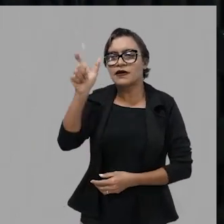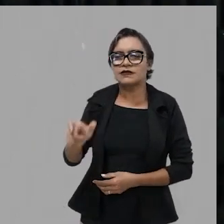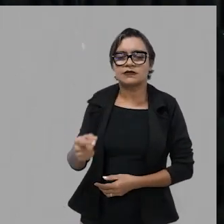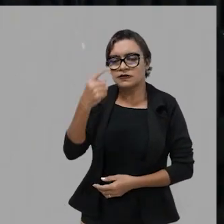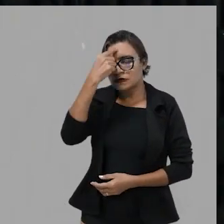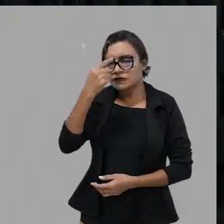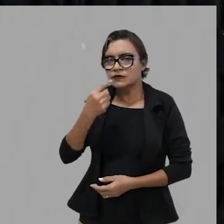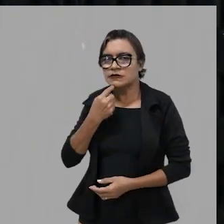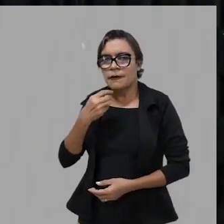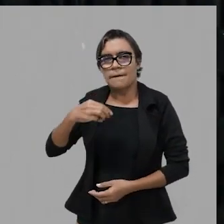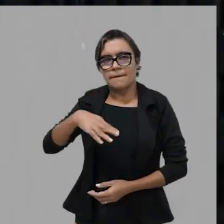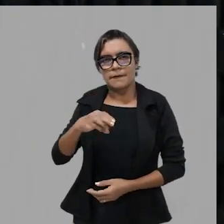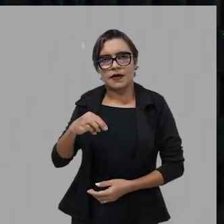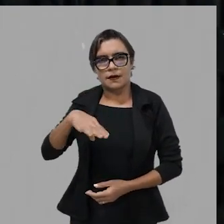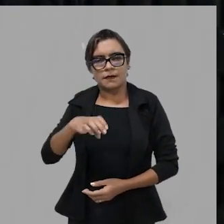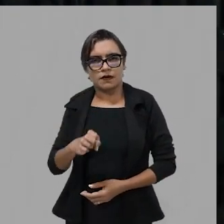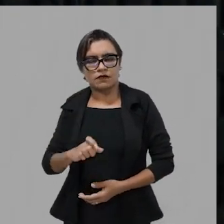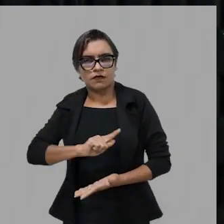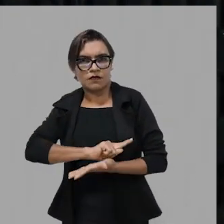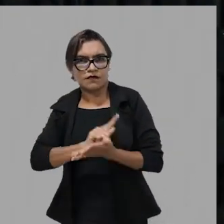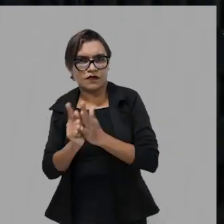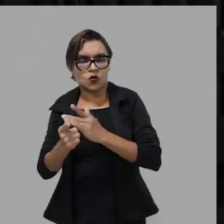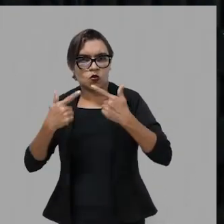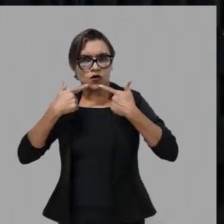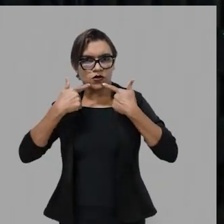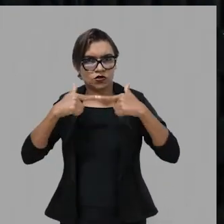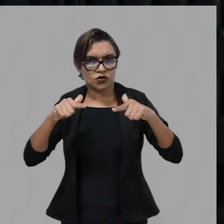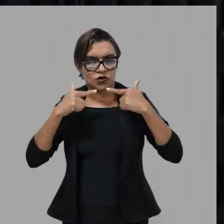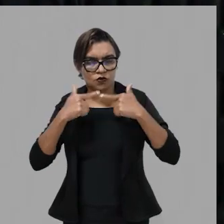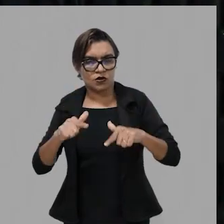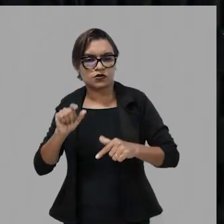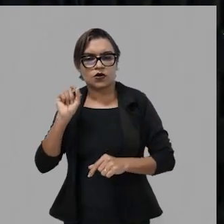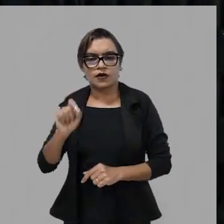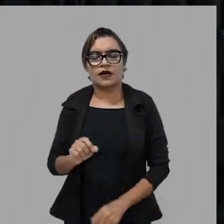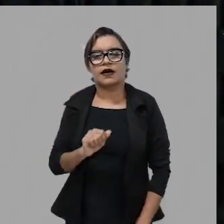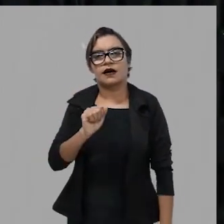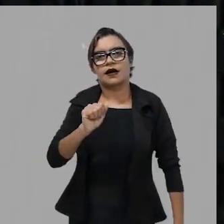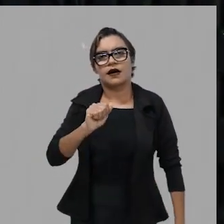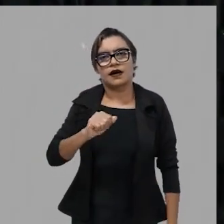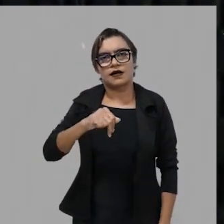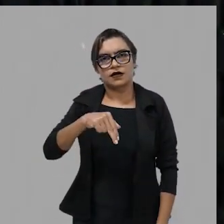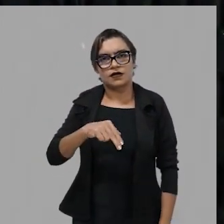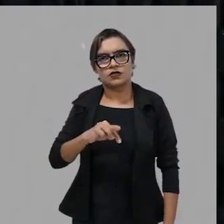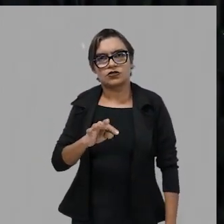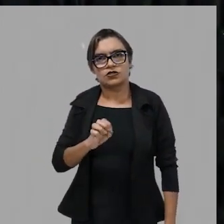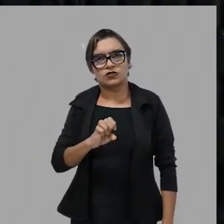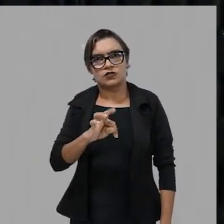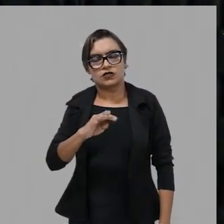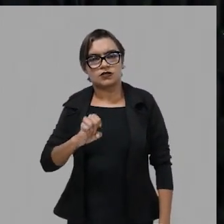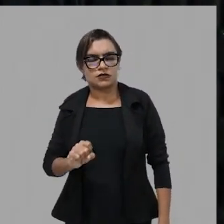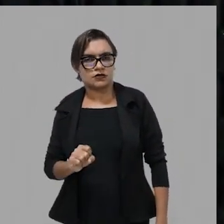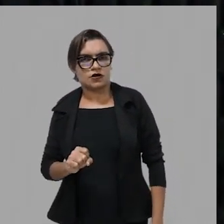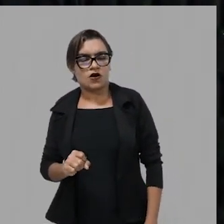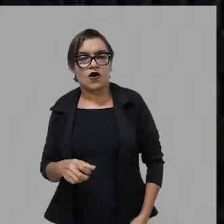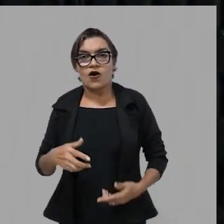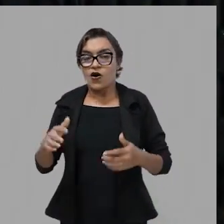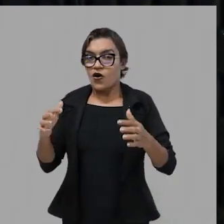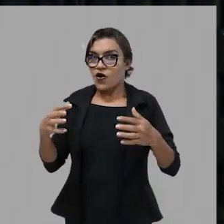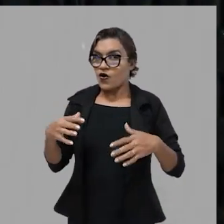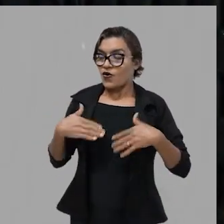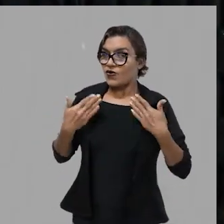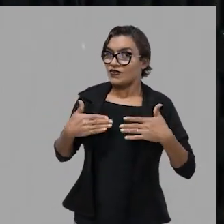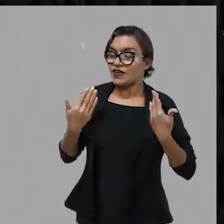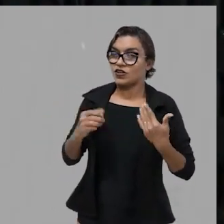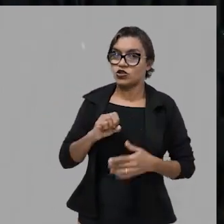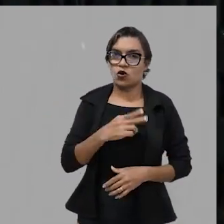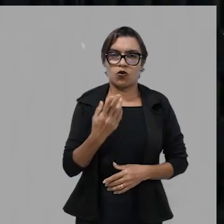de linguagem. Qual é a figura de linguagem? É justamente a antítese. Contente, descontente. Lembra? Figuras de